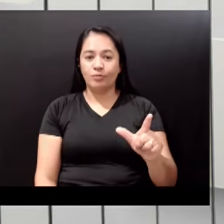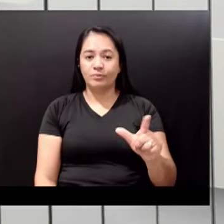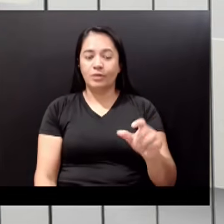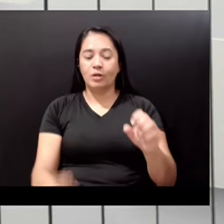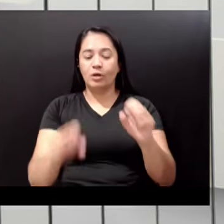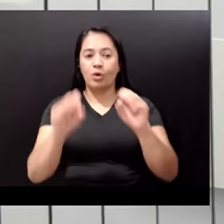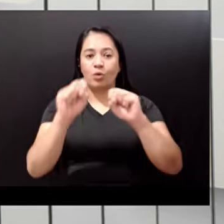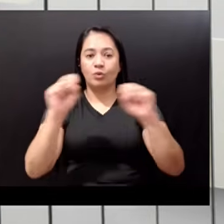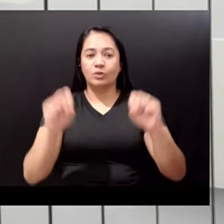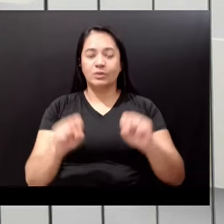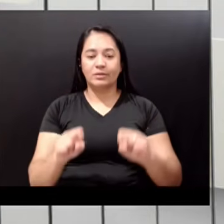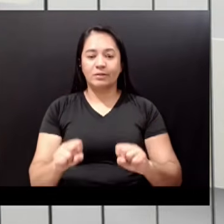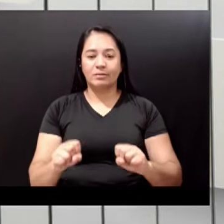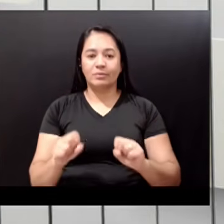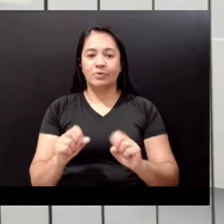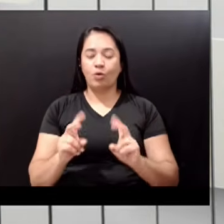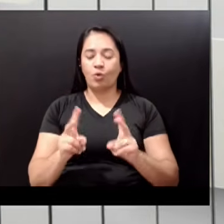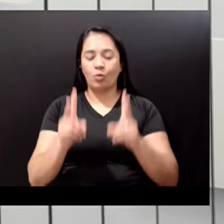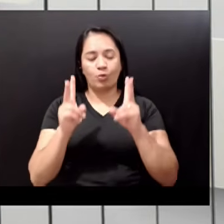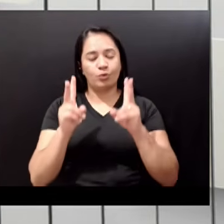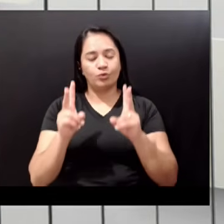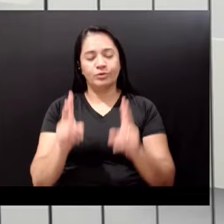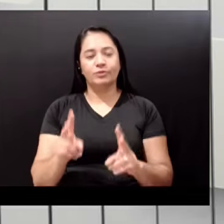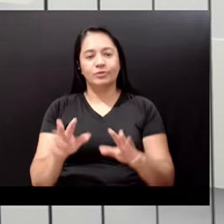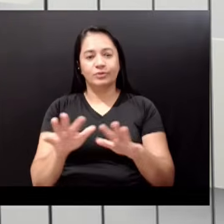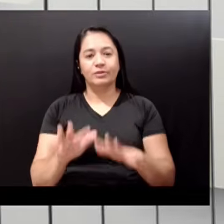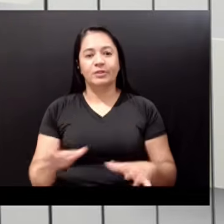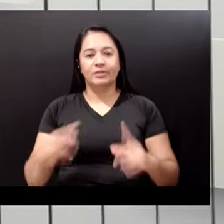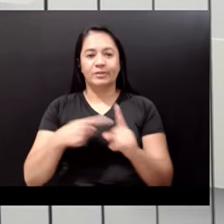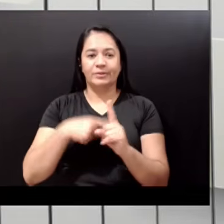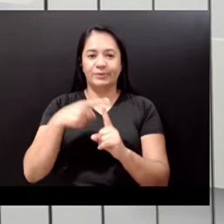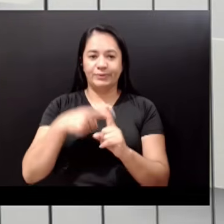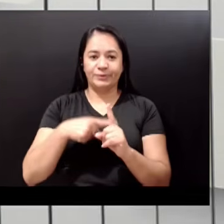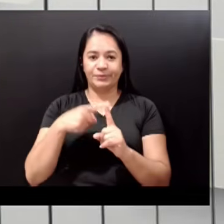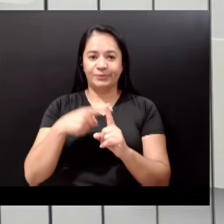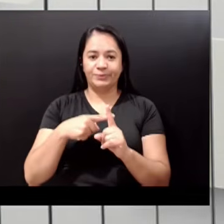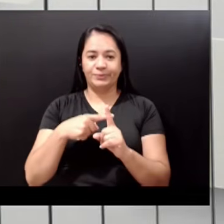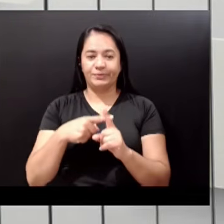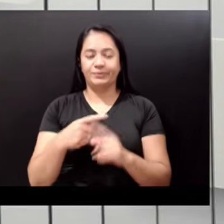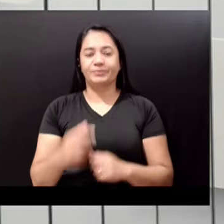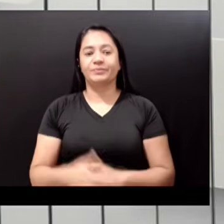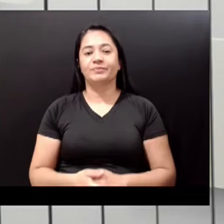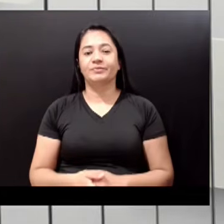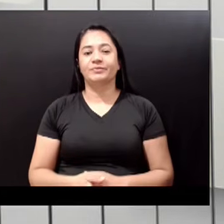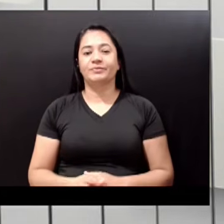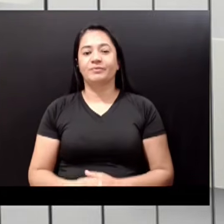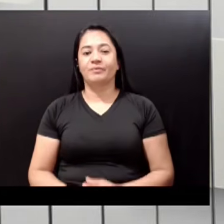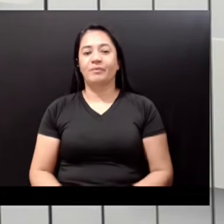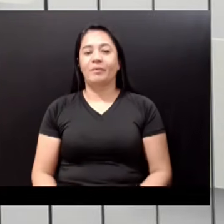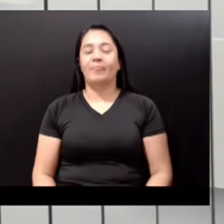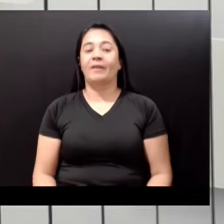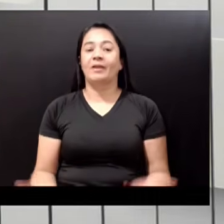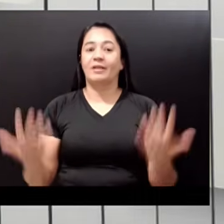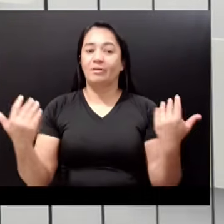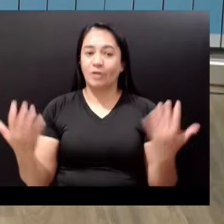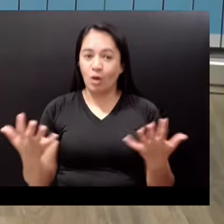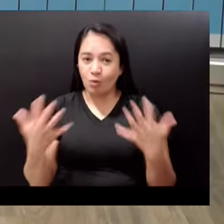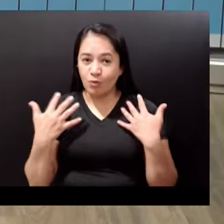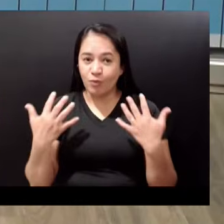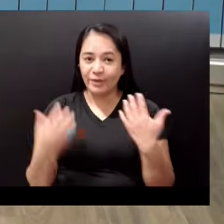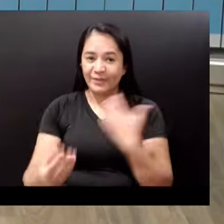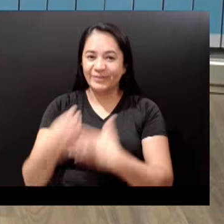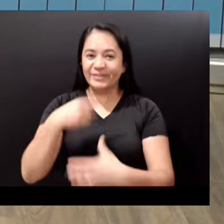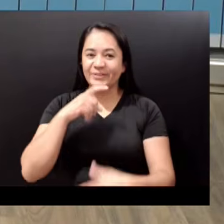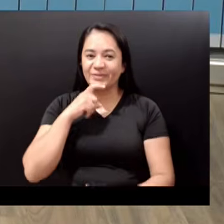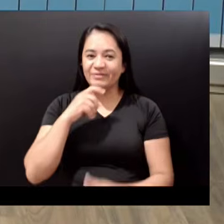causar grandes impactos nas temperaturas dos próximos dias. Então, o verão no nosso inverno continua. Olha só, as temperaturas